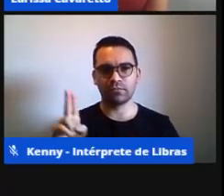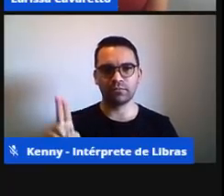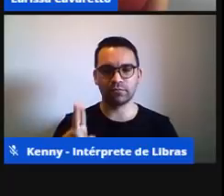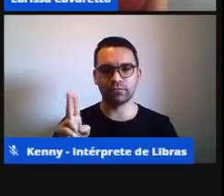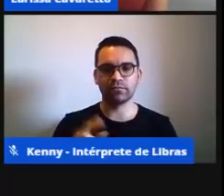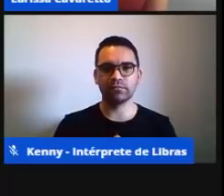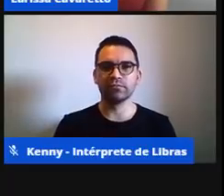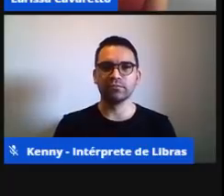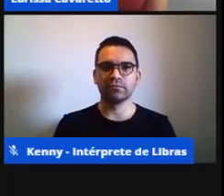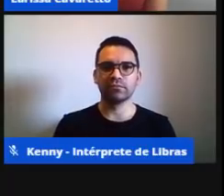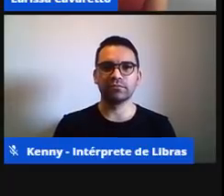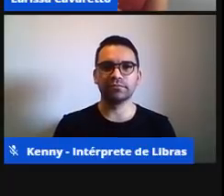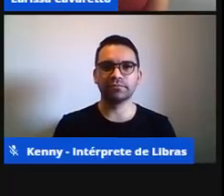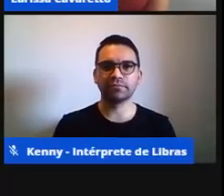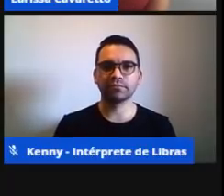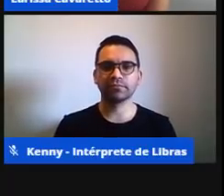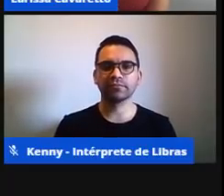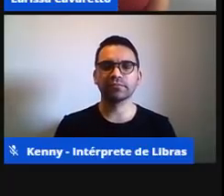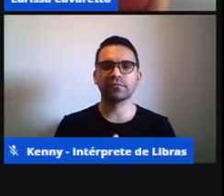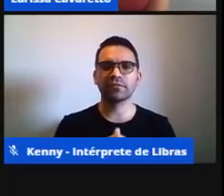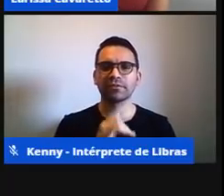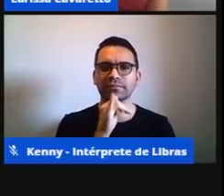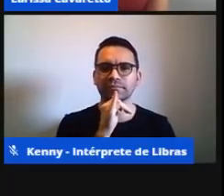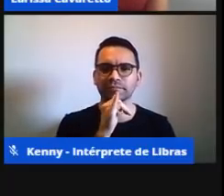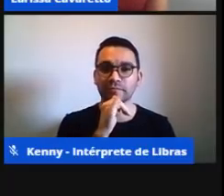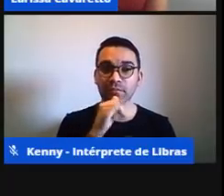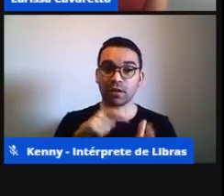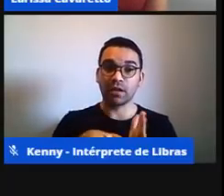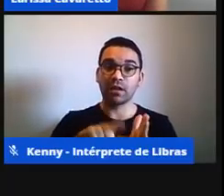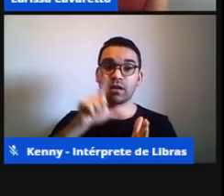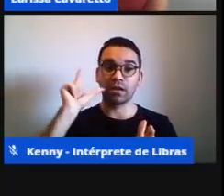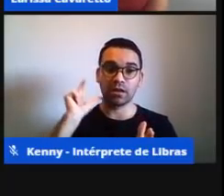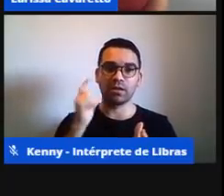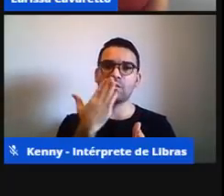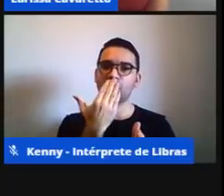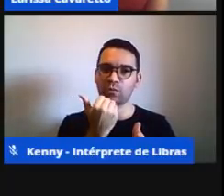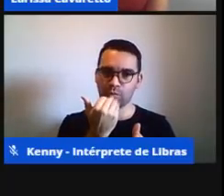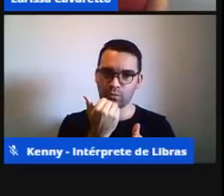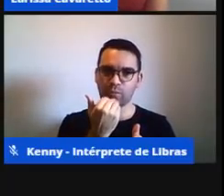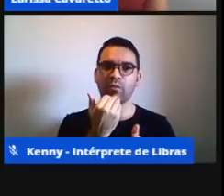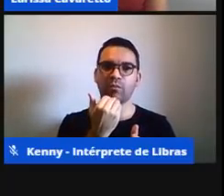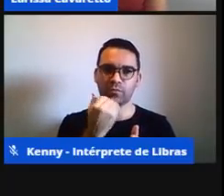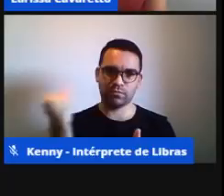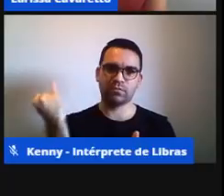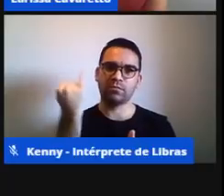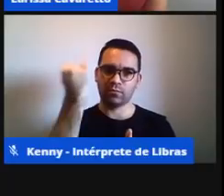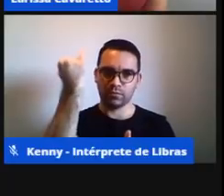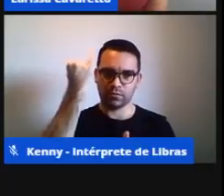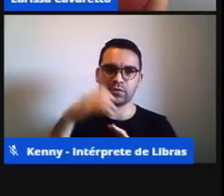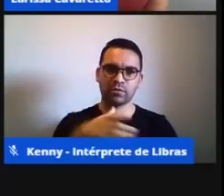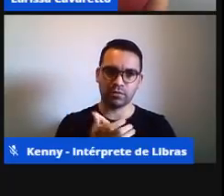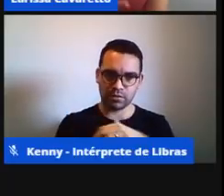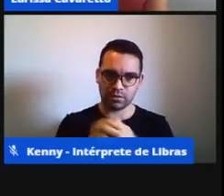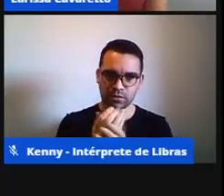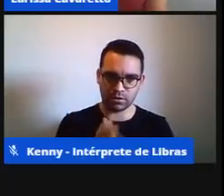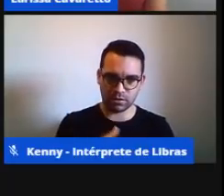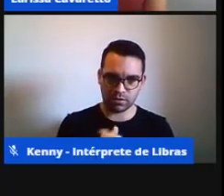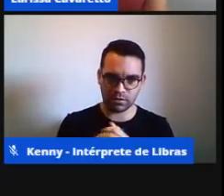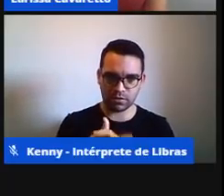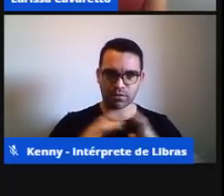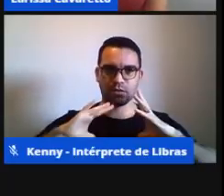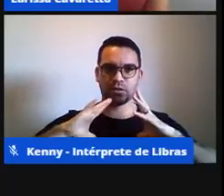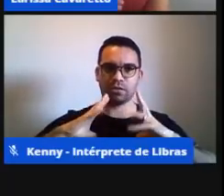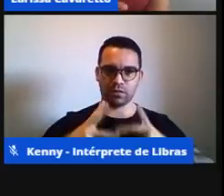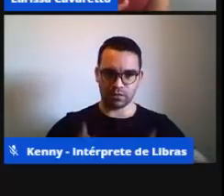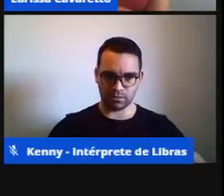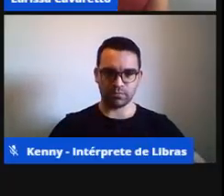necessário lavar a mão com água e sabão. Antes de comer, antes de fazer uma refeição, o ideal também é lavar a mão com água e sabão. Depois de se